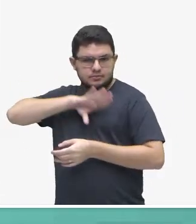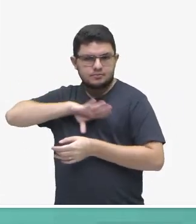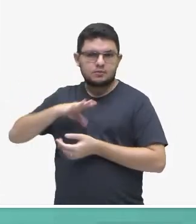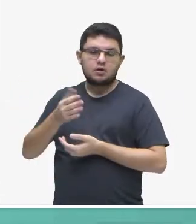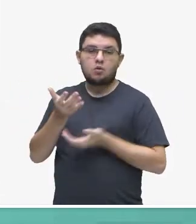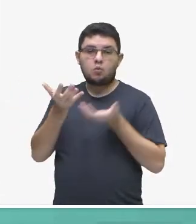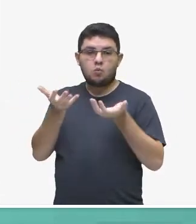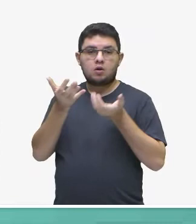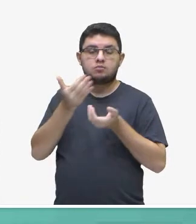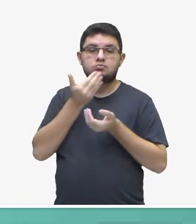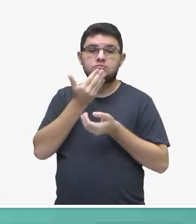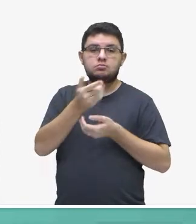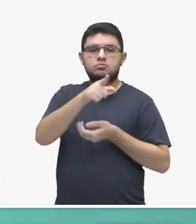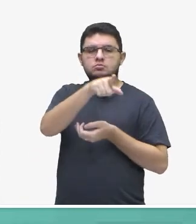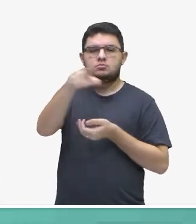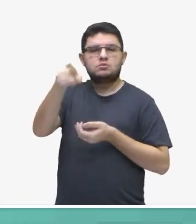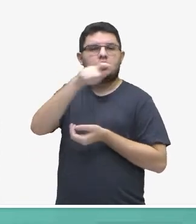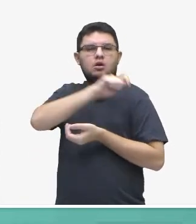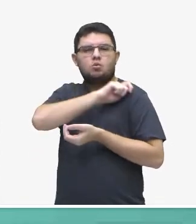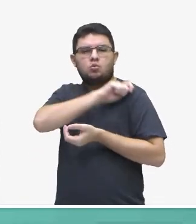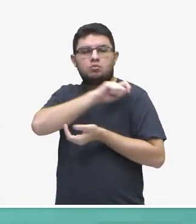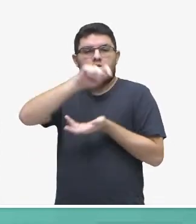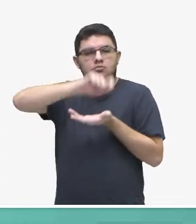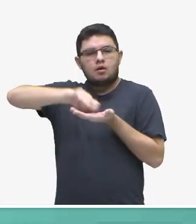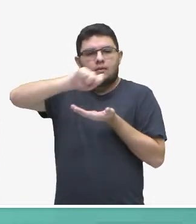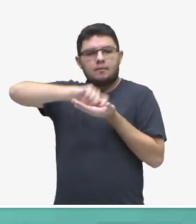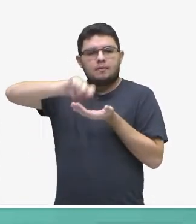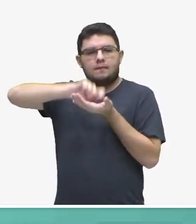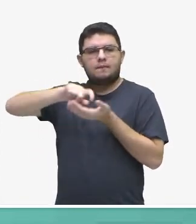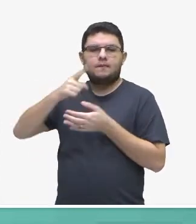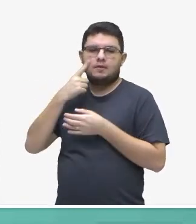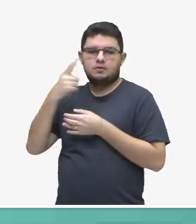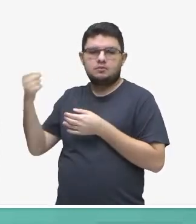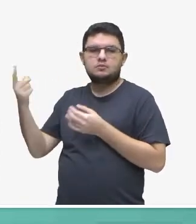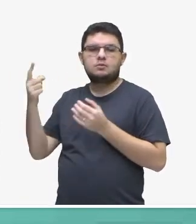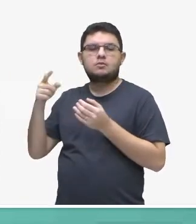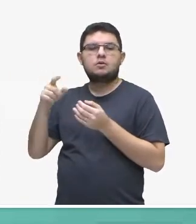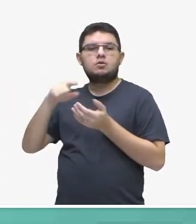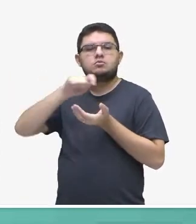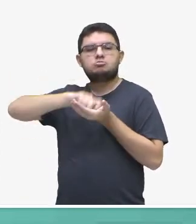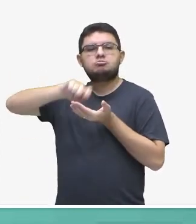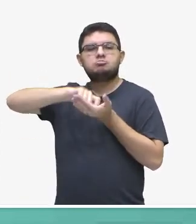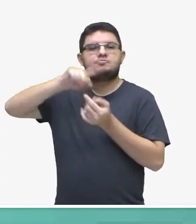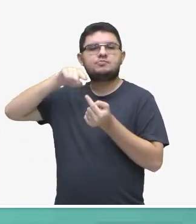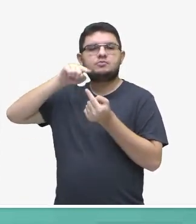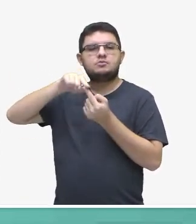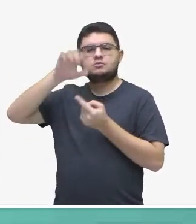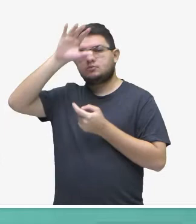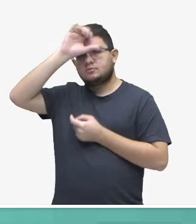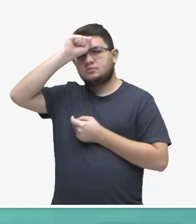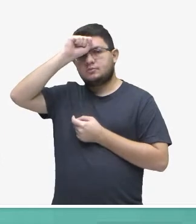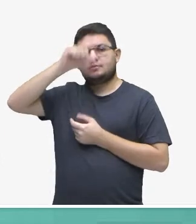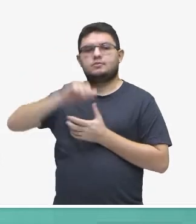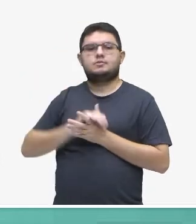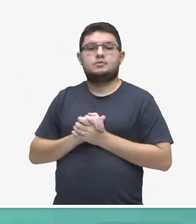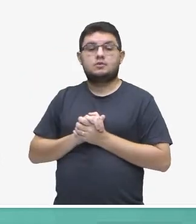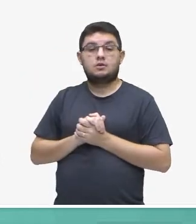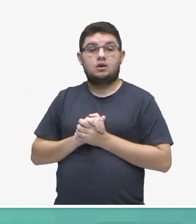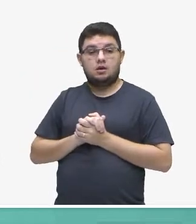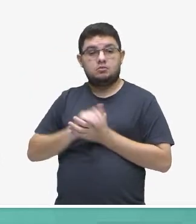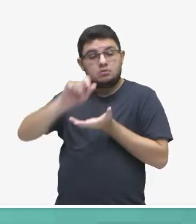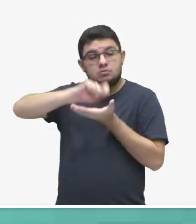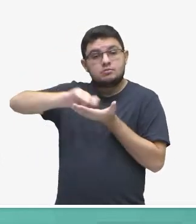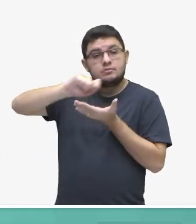cadernos, anotassem e aprendessem essas frases, essas palavras que estão aí para vocês, porque também é uma forma de